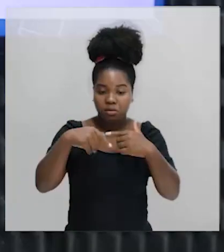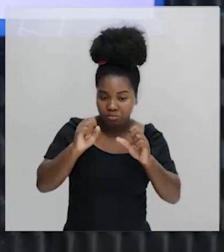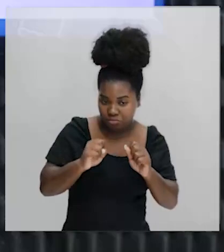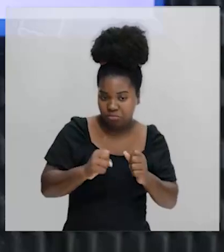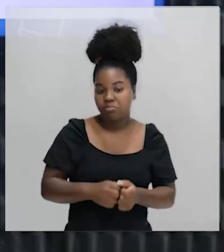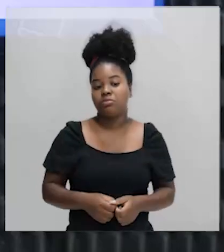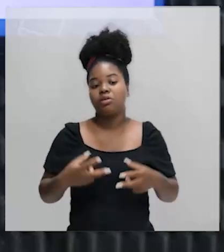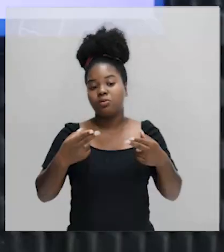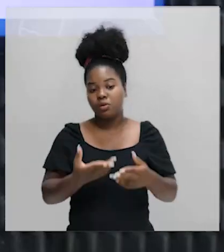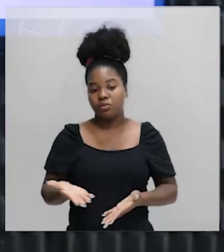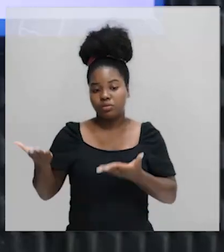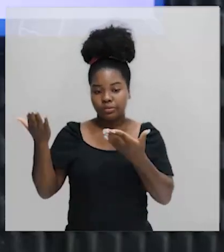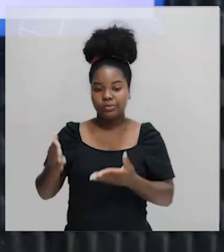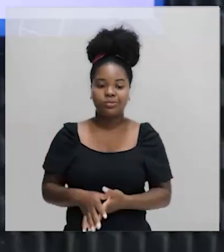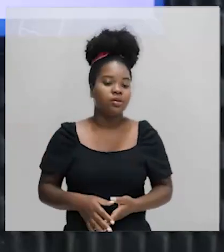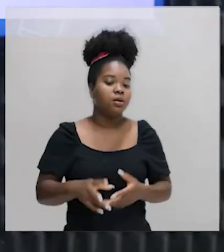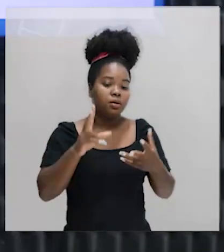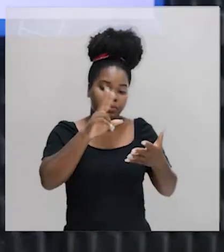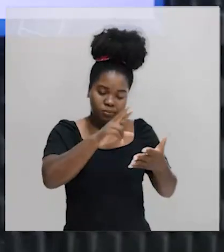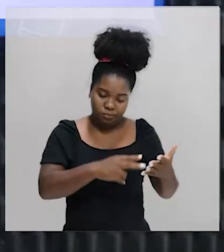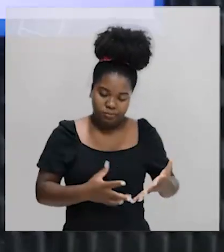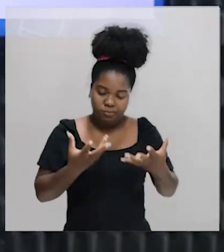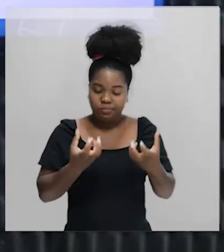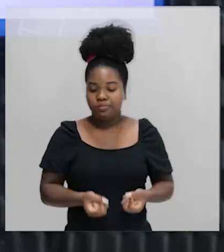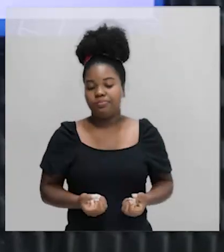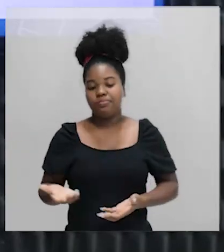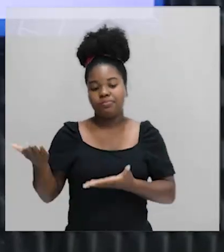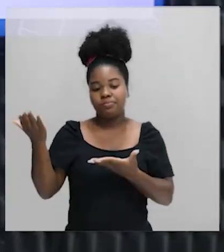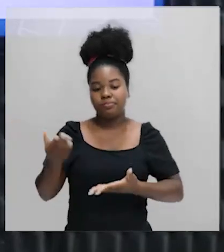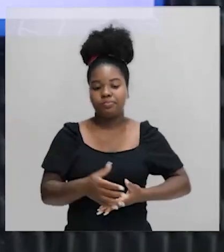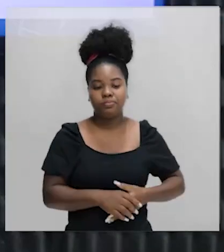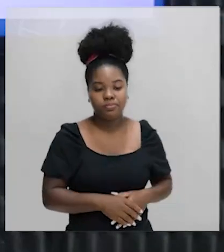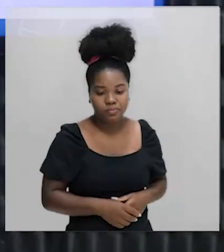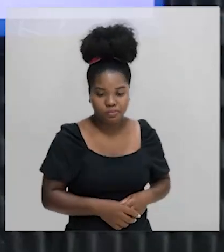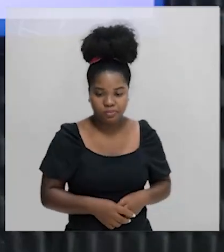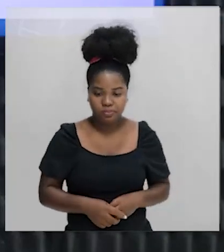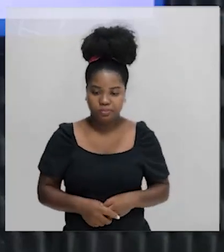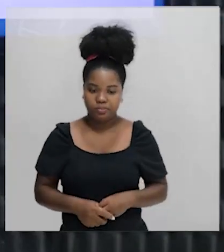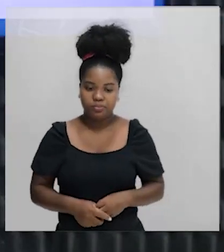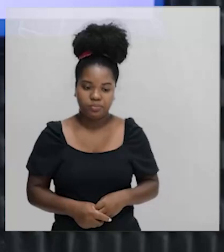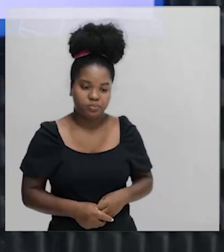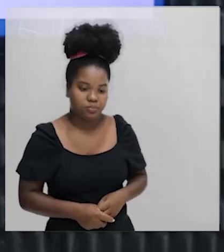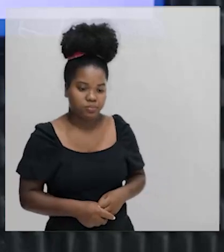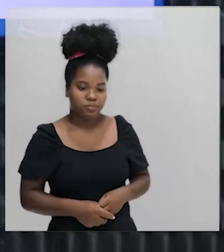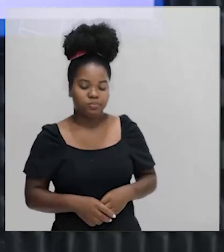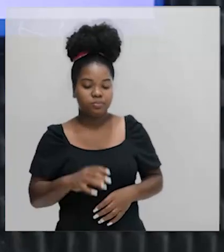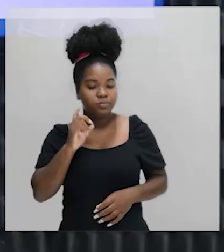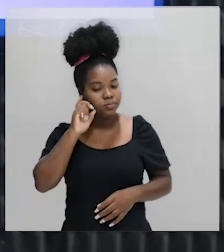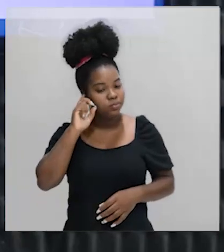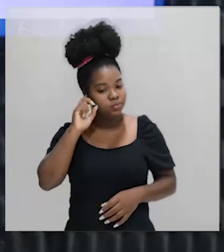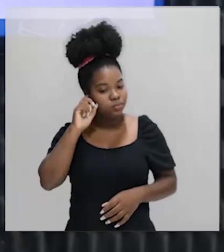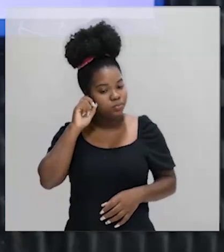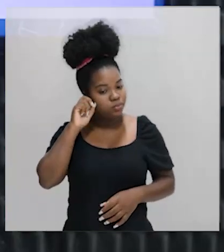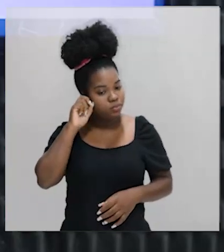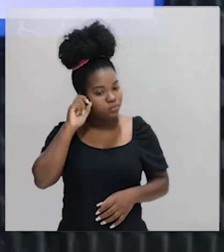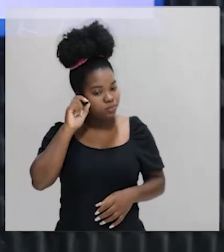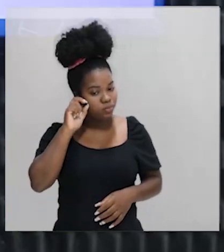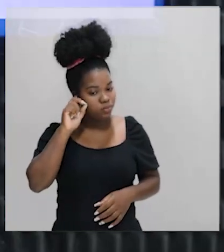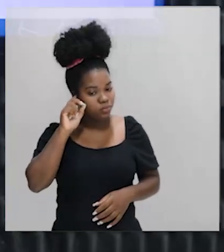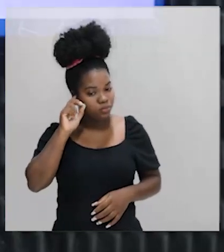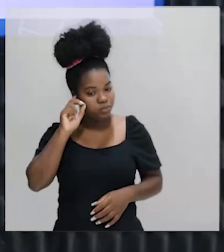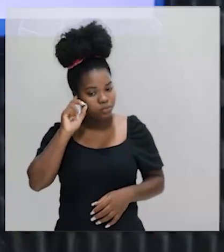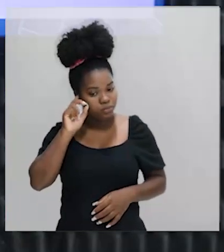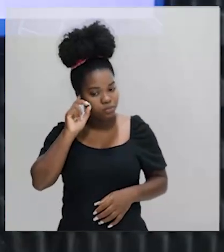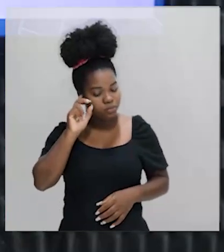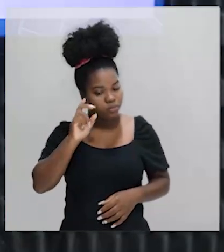Observem como fica cansativo, até para a gente ler. Vou estar ligando para você nesse final de semana. Vamos estar